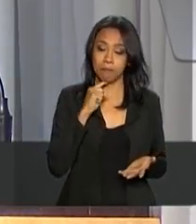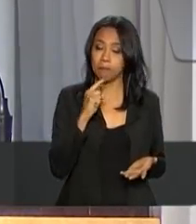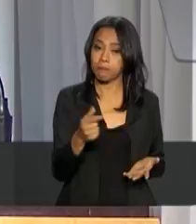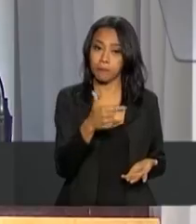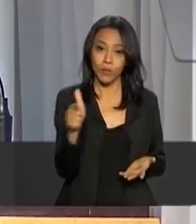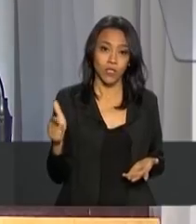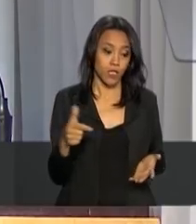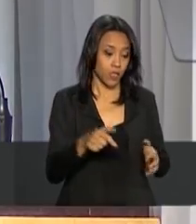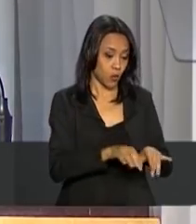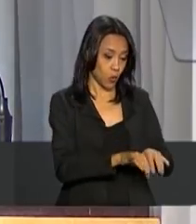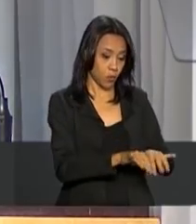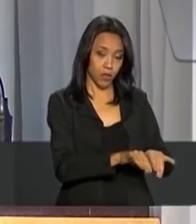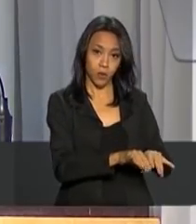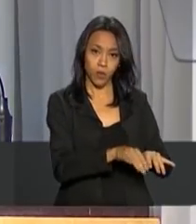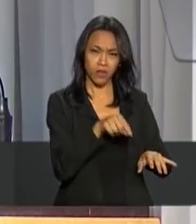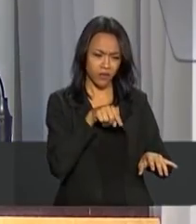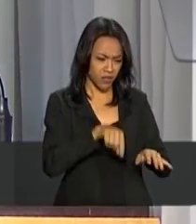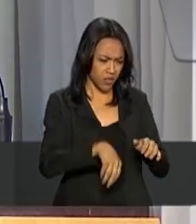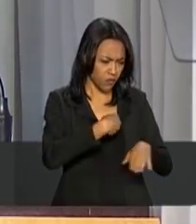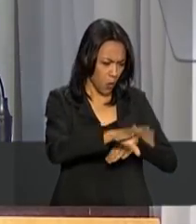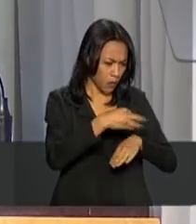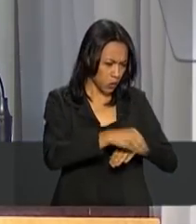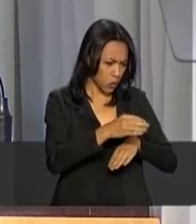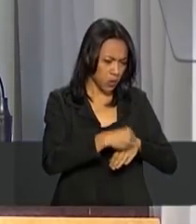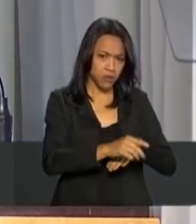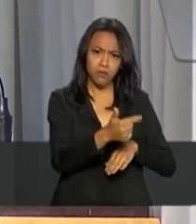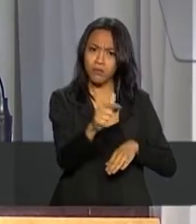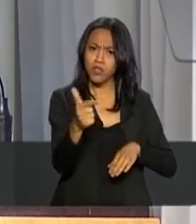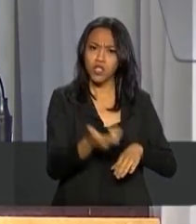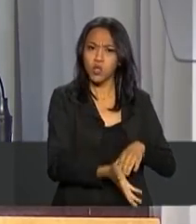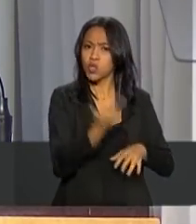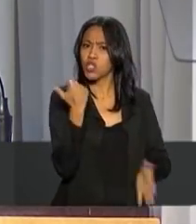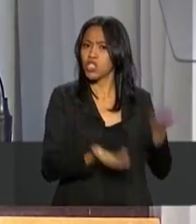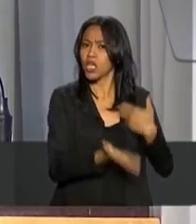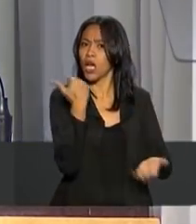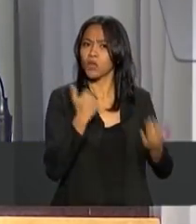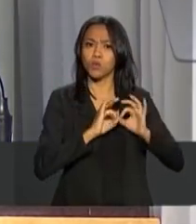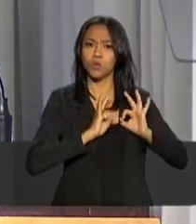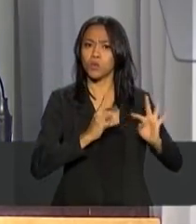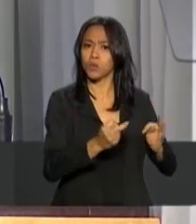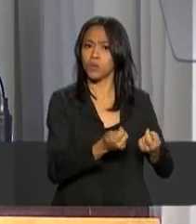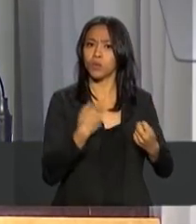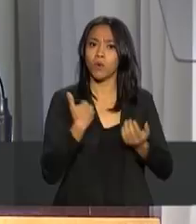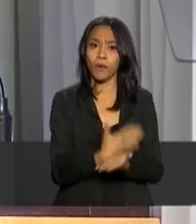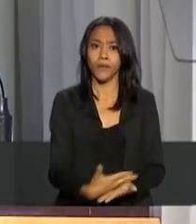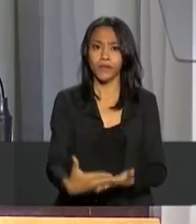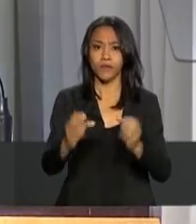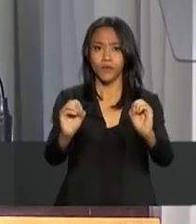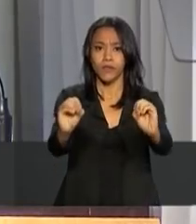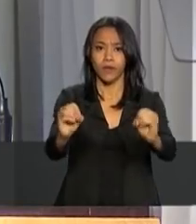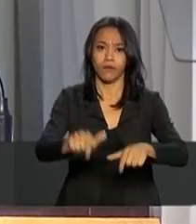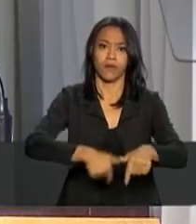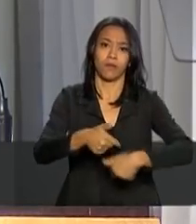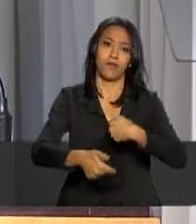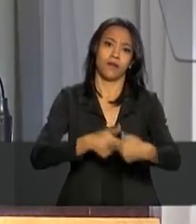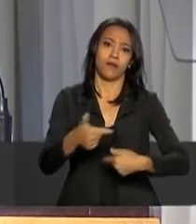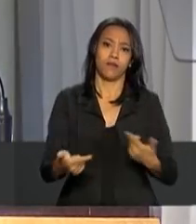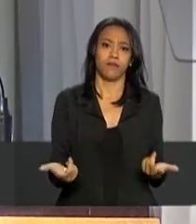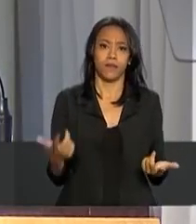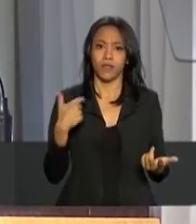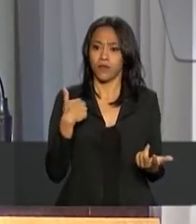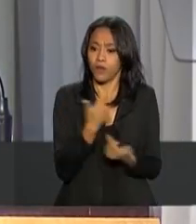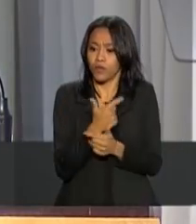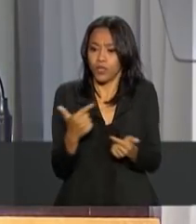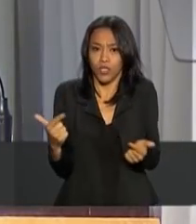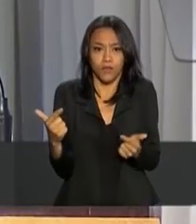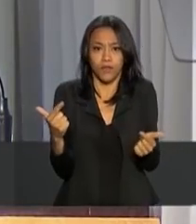nos computadores, por exemplo, não havia dado nenhum, tudo foi retirado. Nós tivemos que começar do zero, não é? Não tivemos transição de espécie